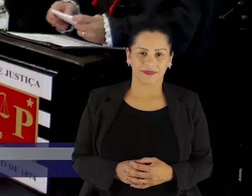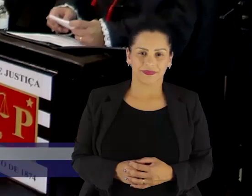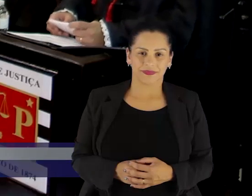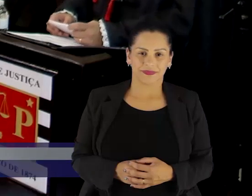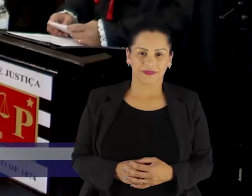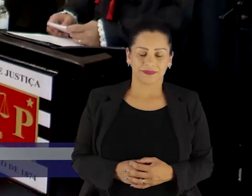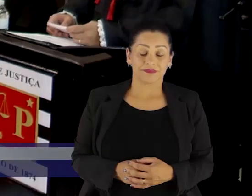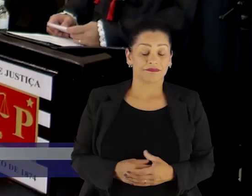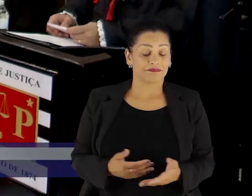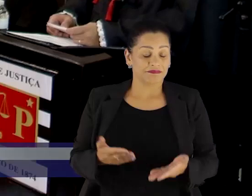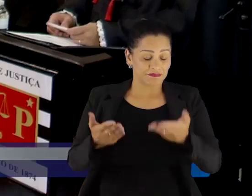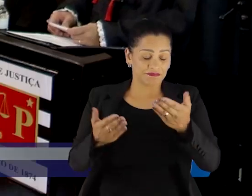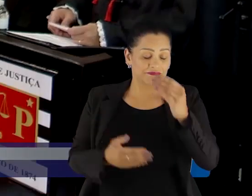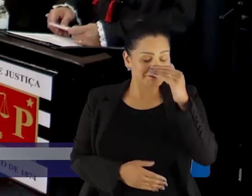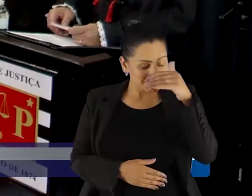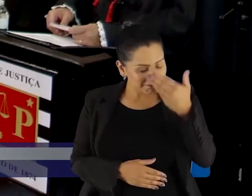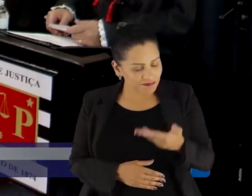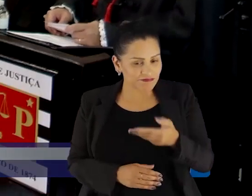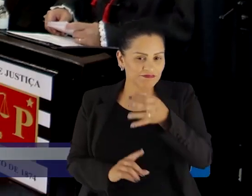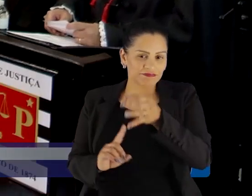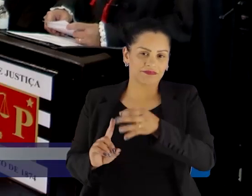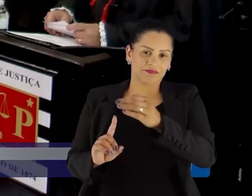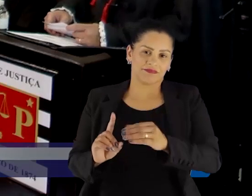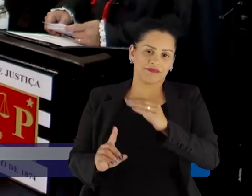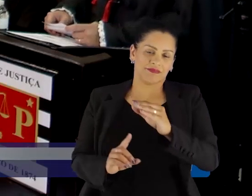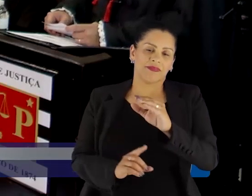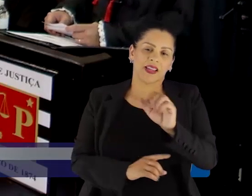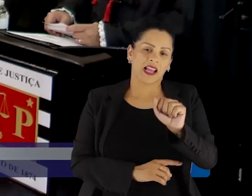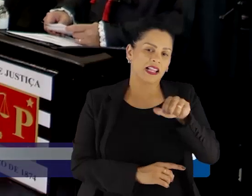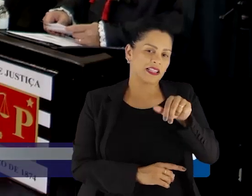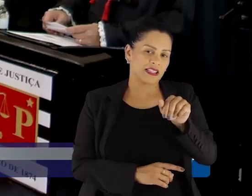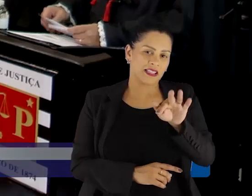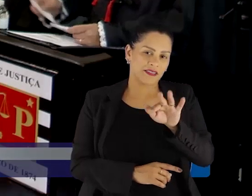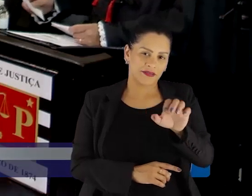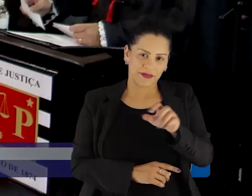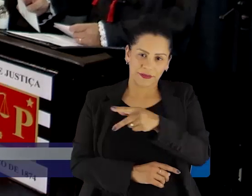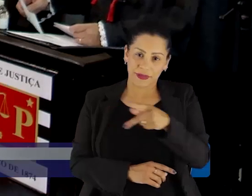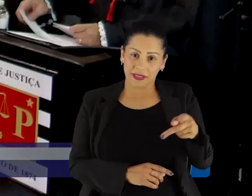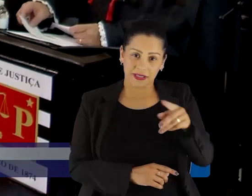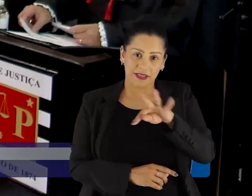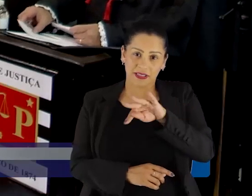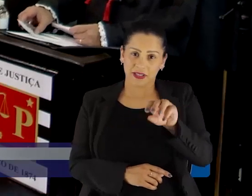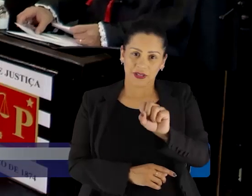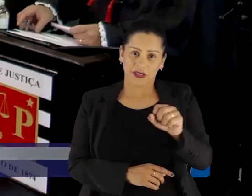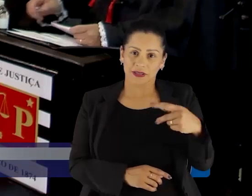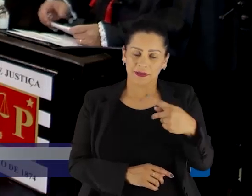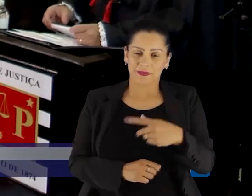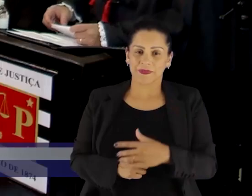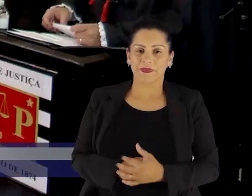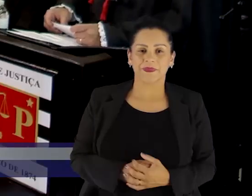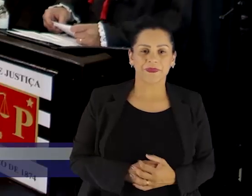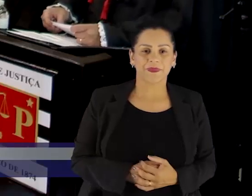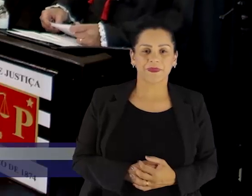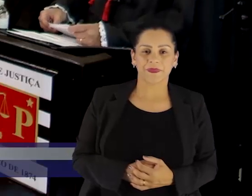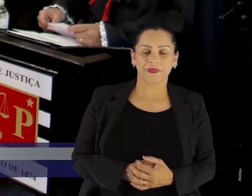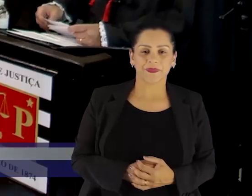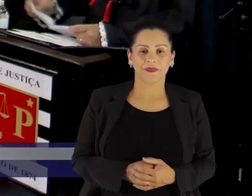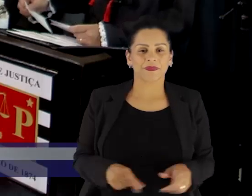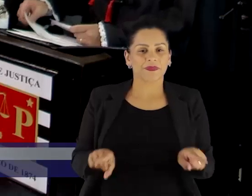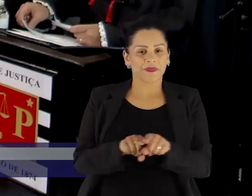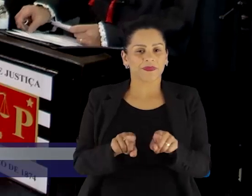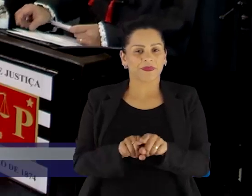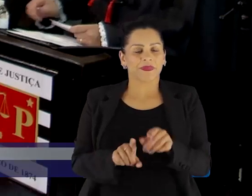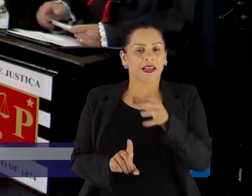Silent swordsman bargador Ricardo Bahia Anápolis presidente do Tribunal de Justiça ciente